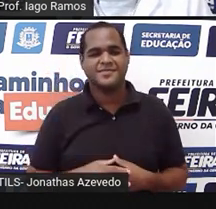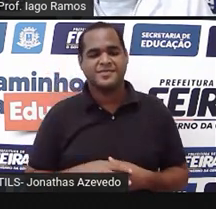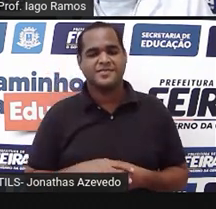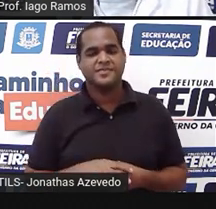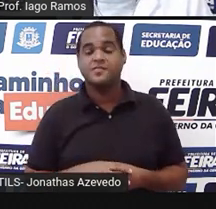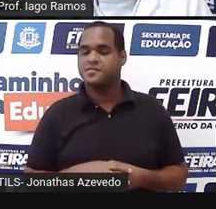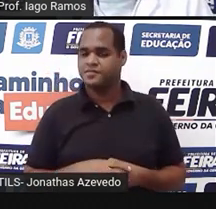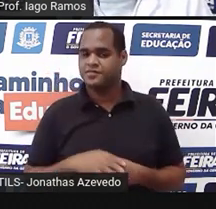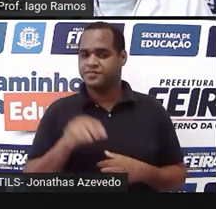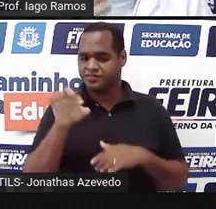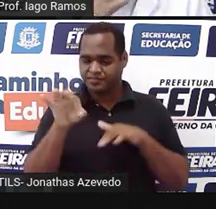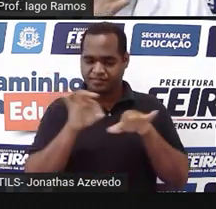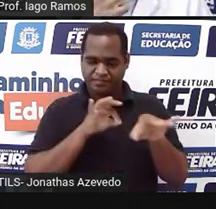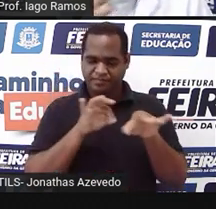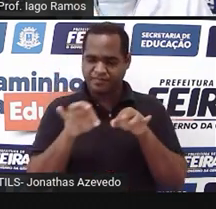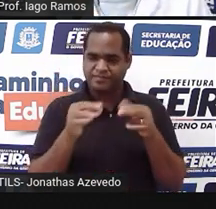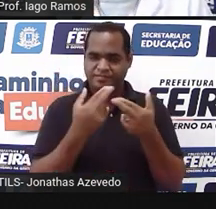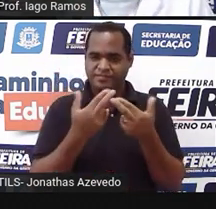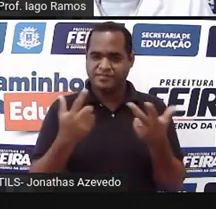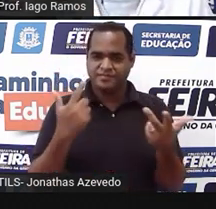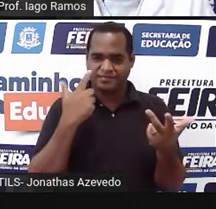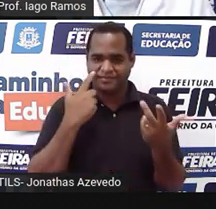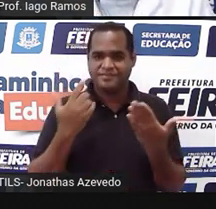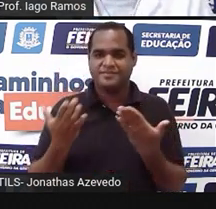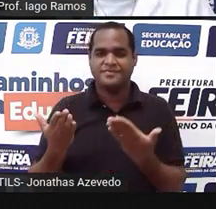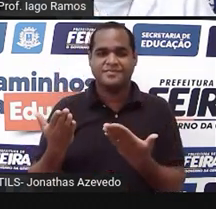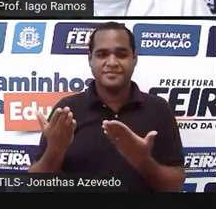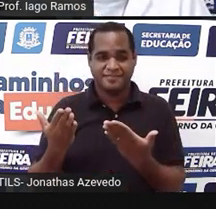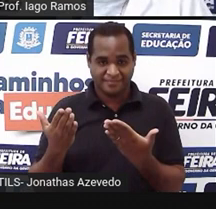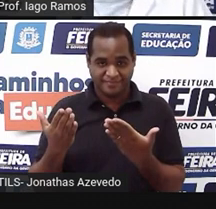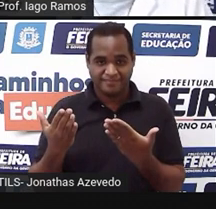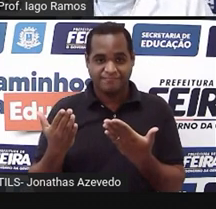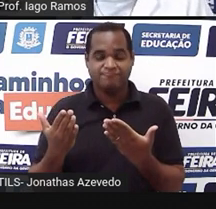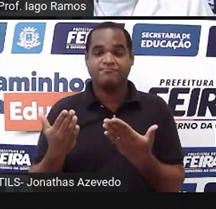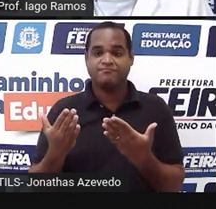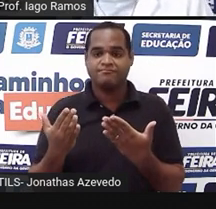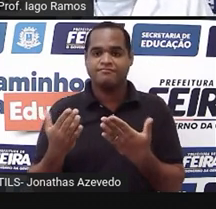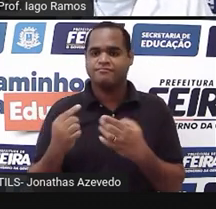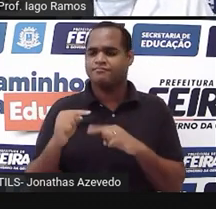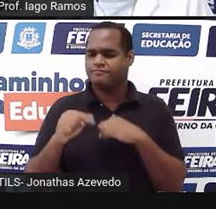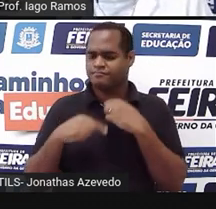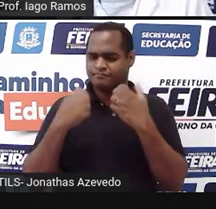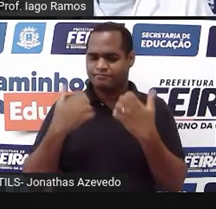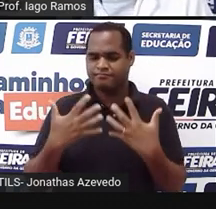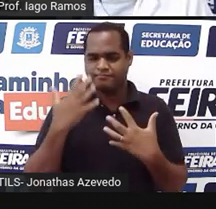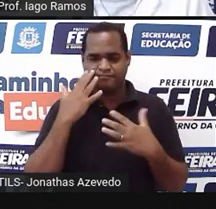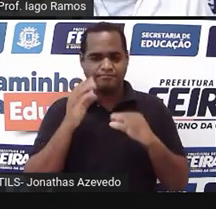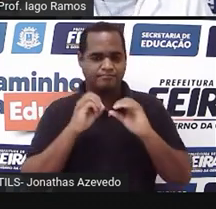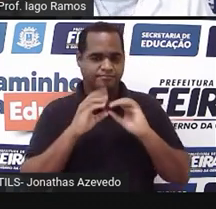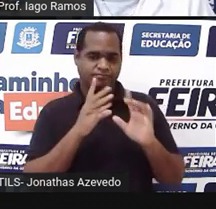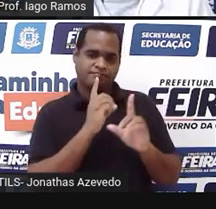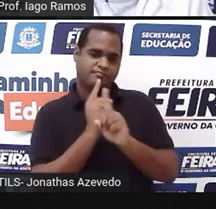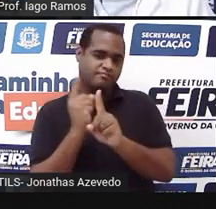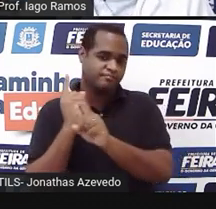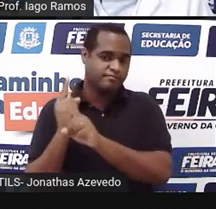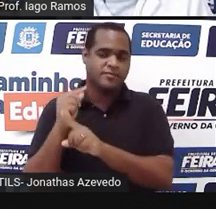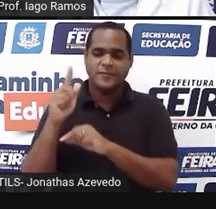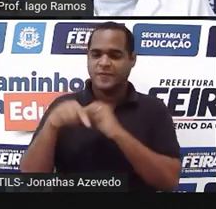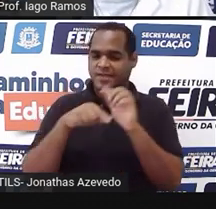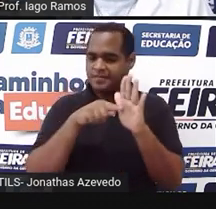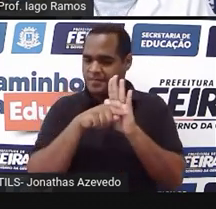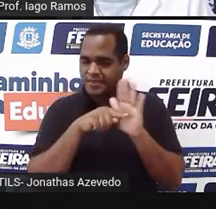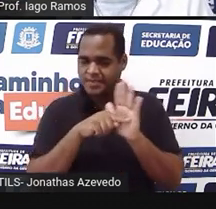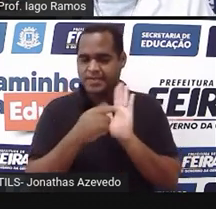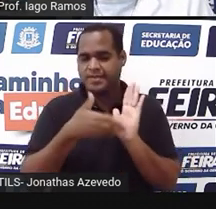só arrumando ali ó colocando aquele vezes h para o final porque geralmente você vai encontrar sim se você for